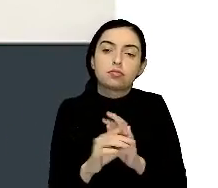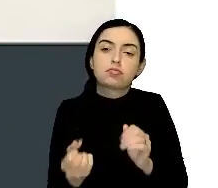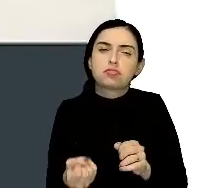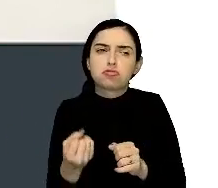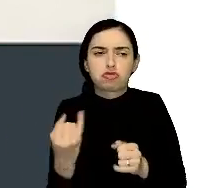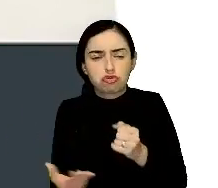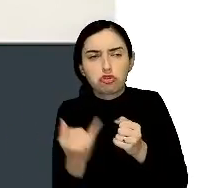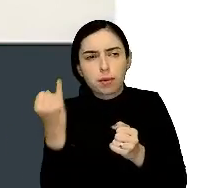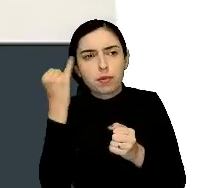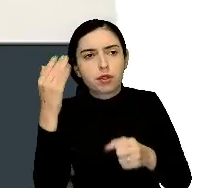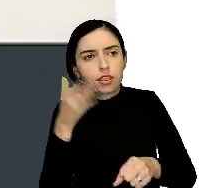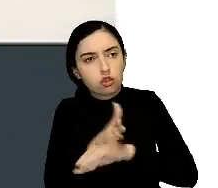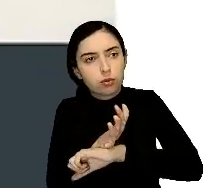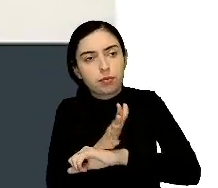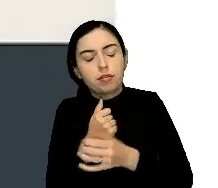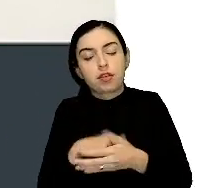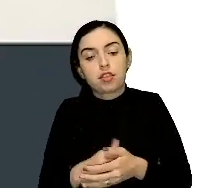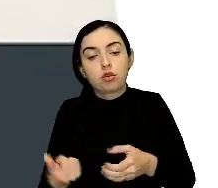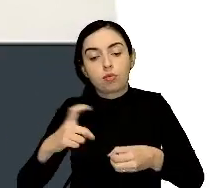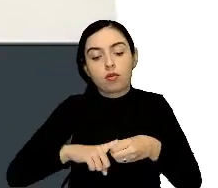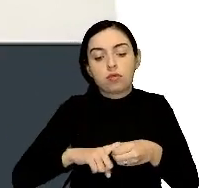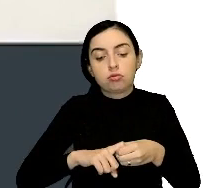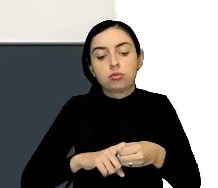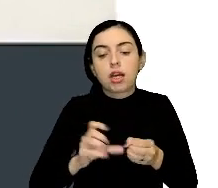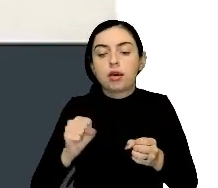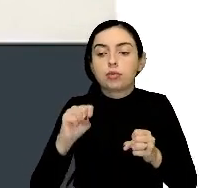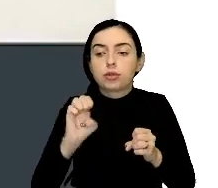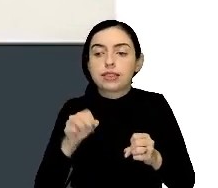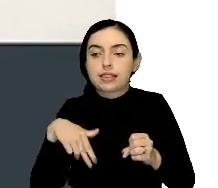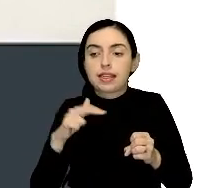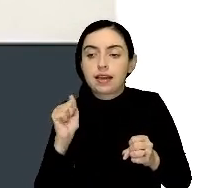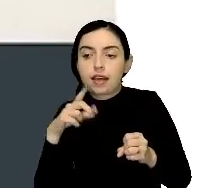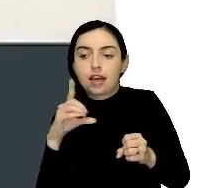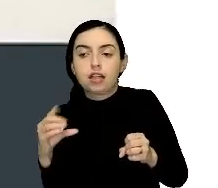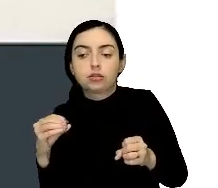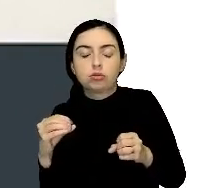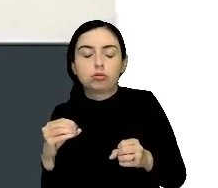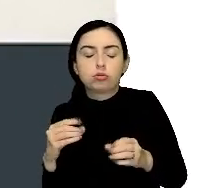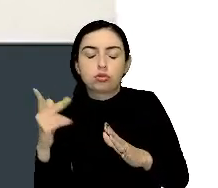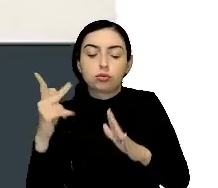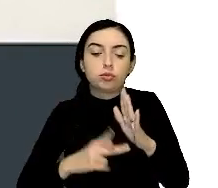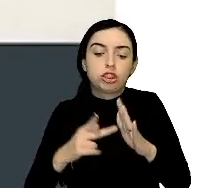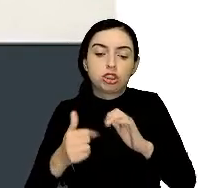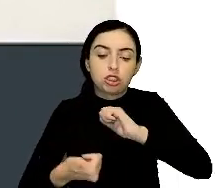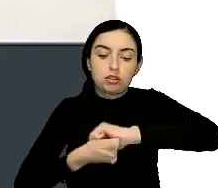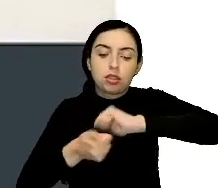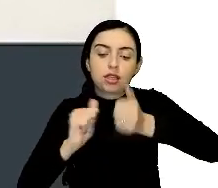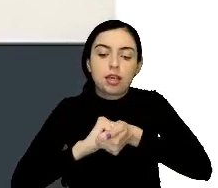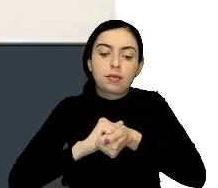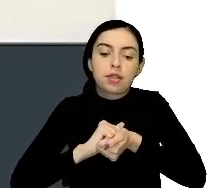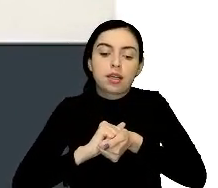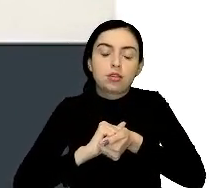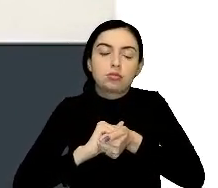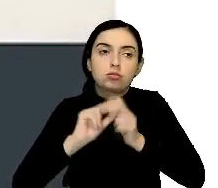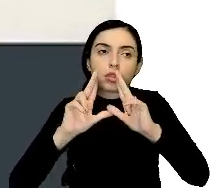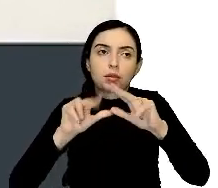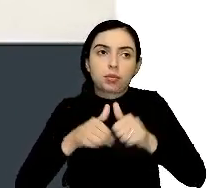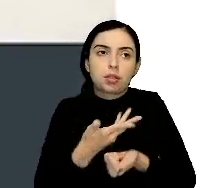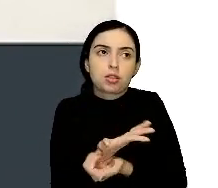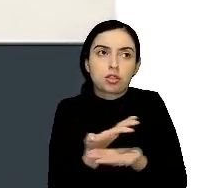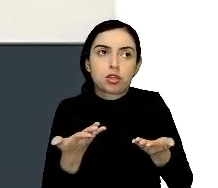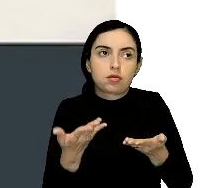quando volta ao Senado o projeto substitutivo da Câmara, porque foram